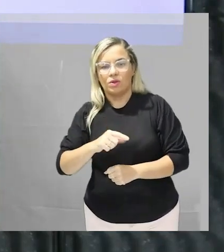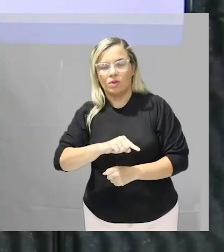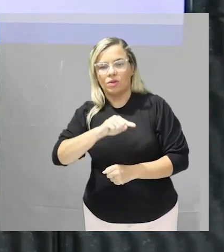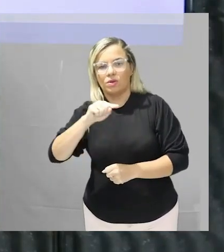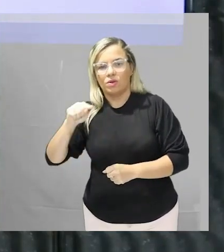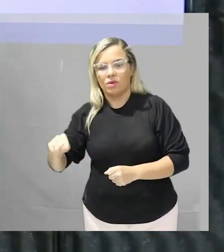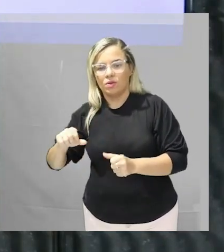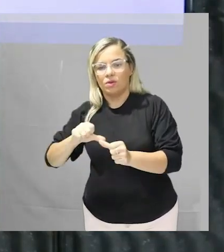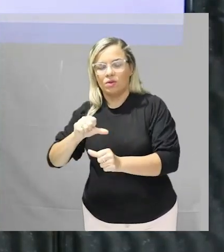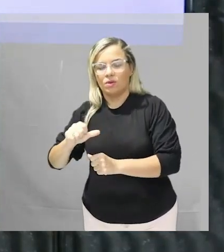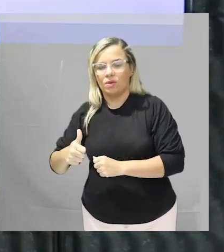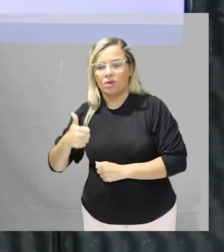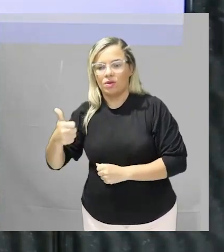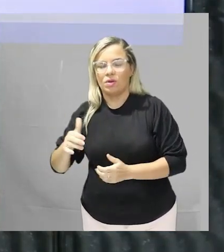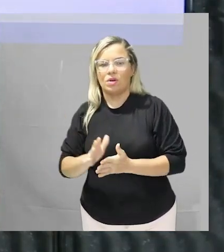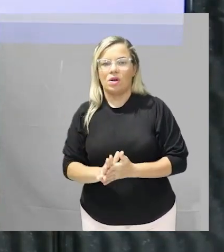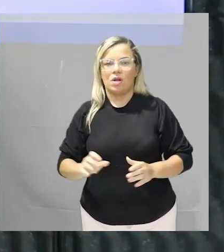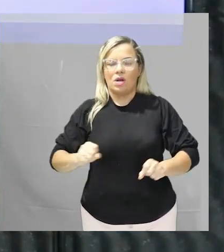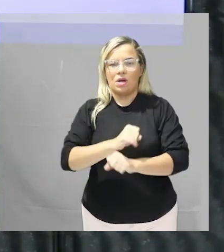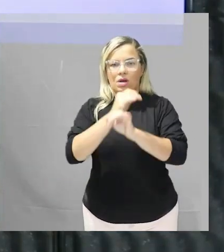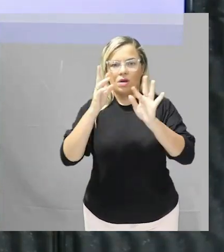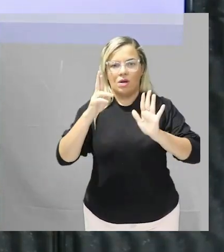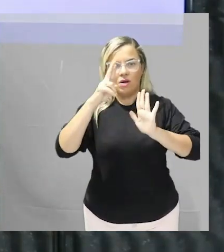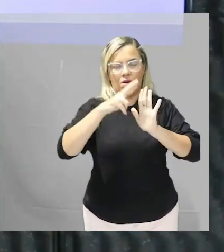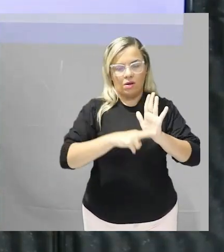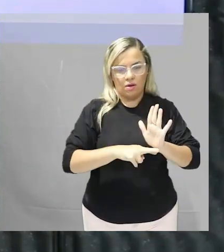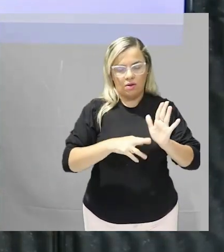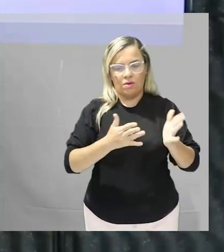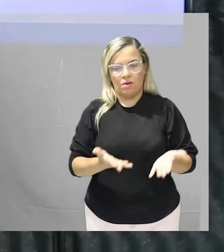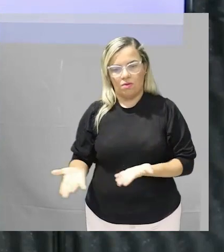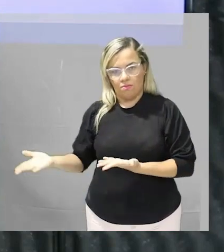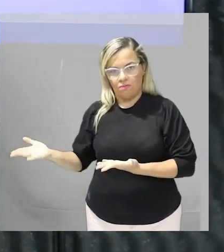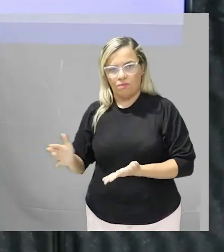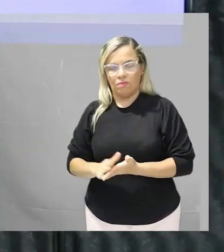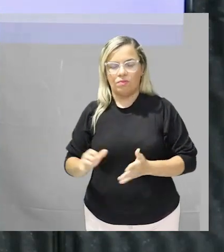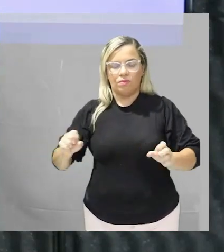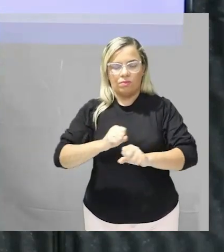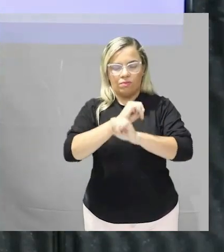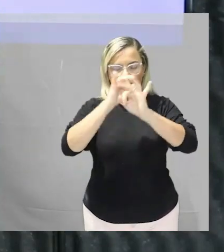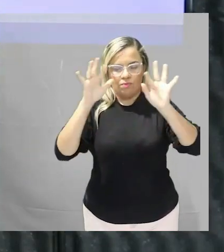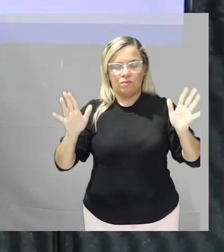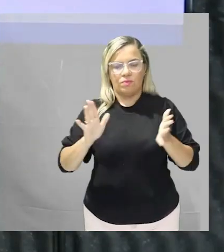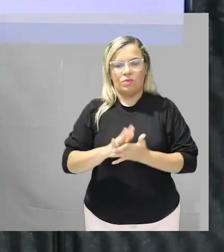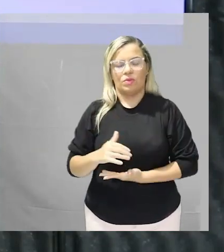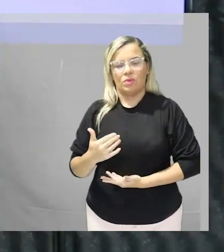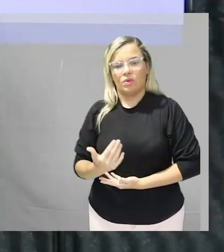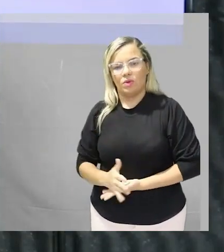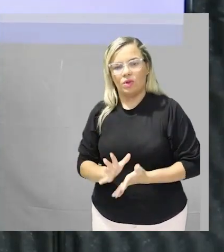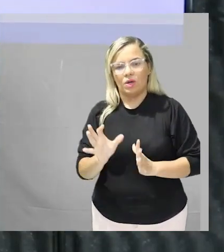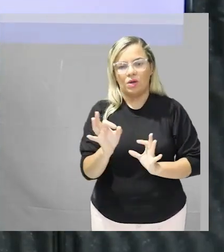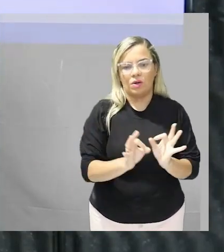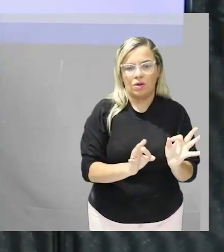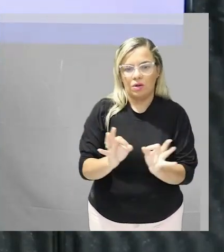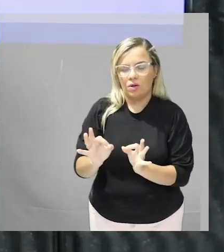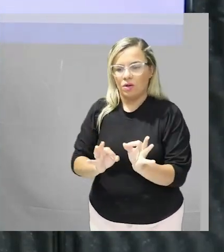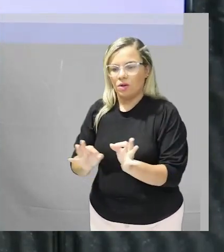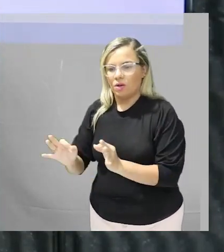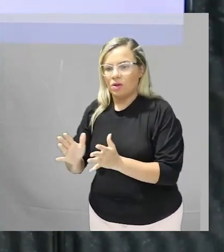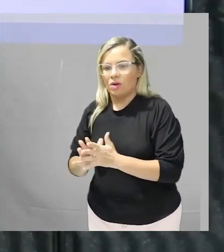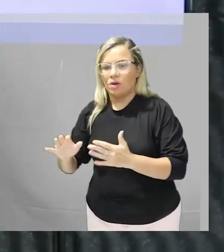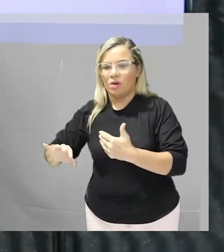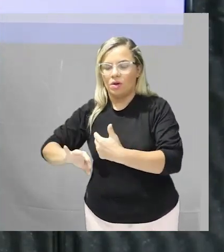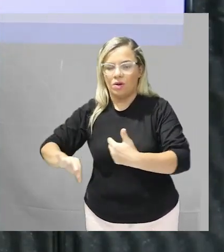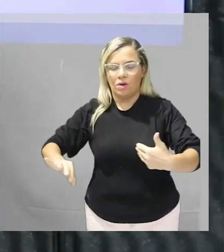que tá lá bem clara no enunciado dessa regra Nós vamos né organizar nós vamos